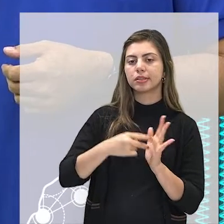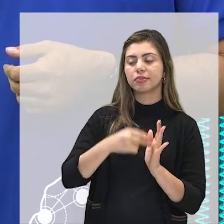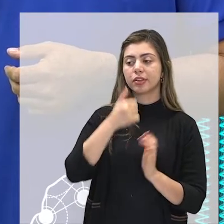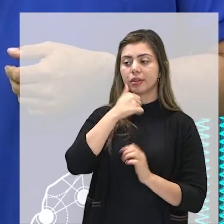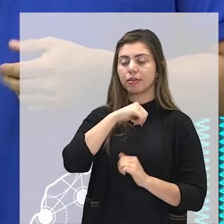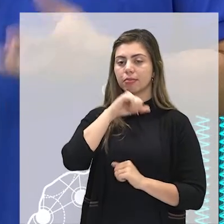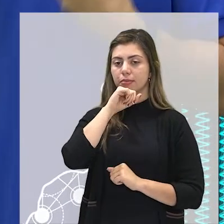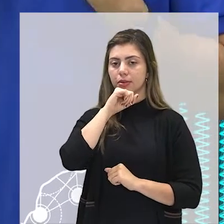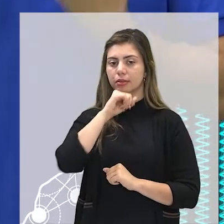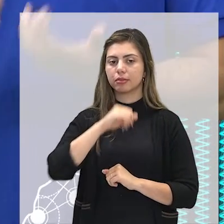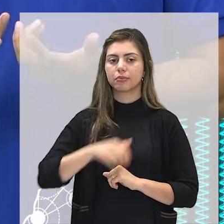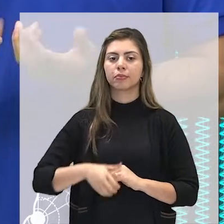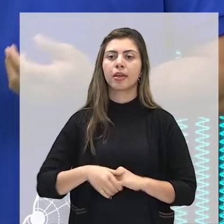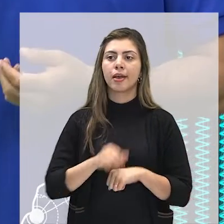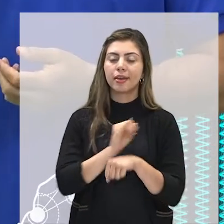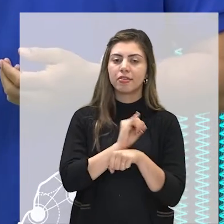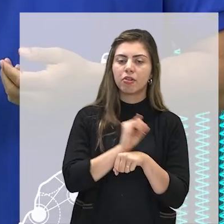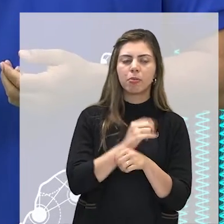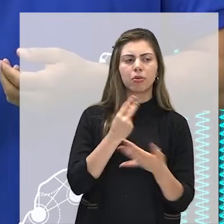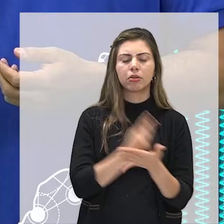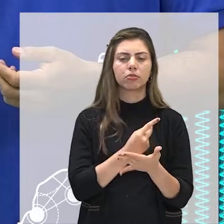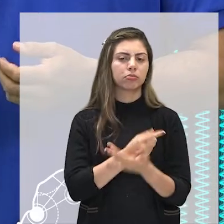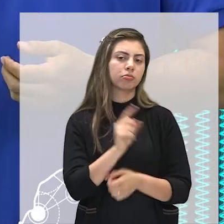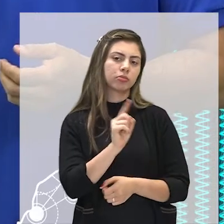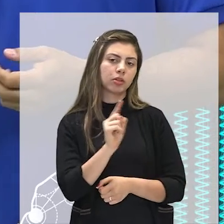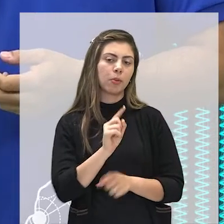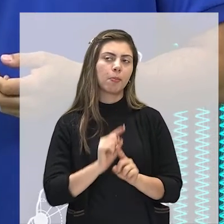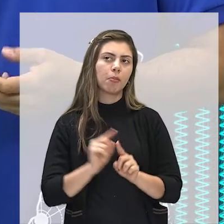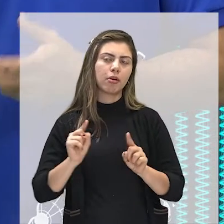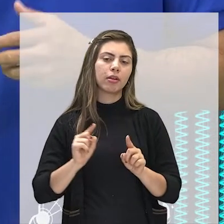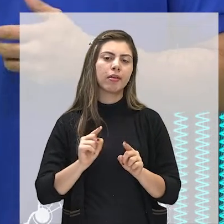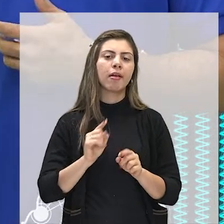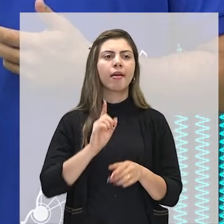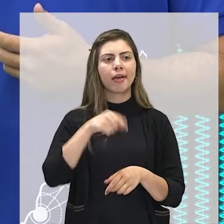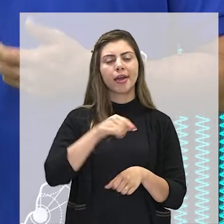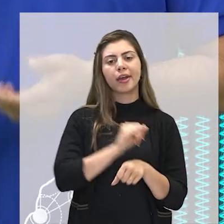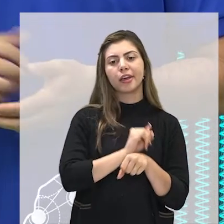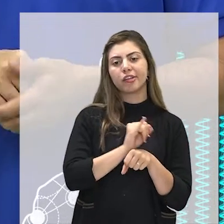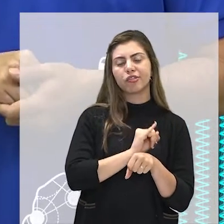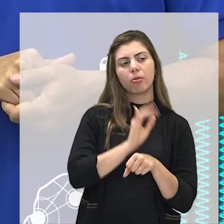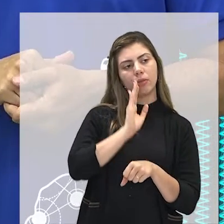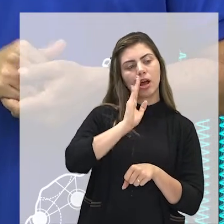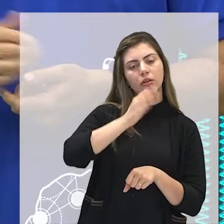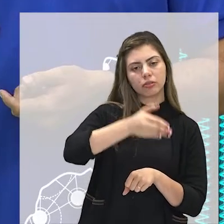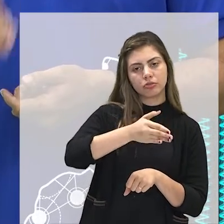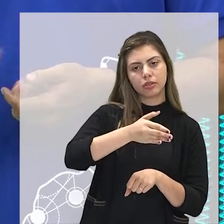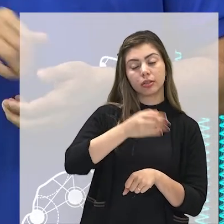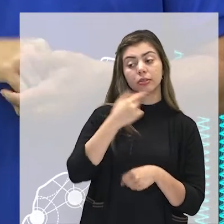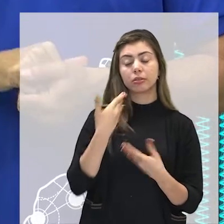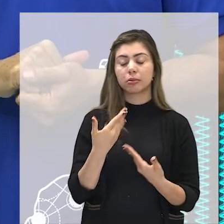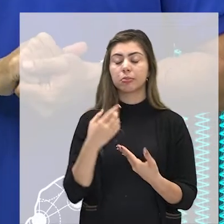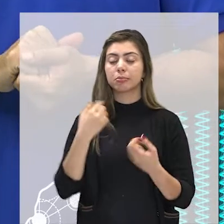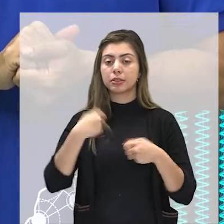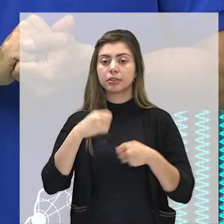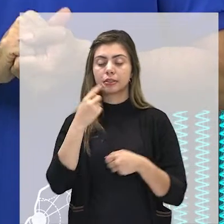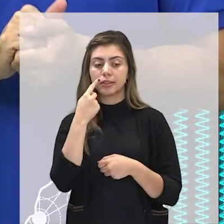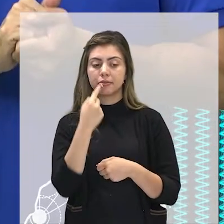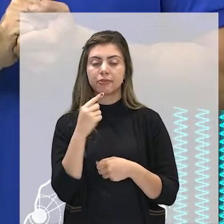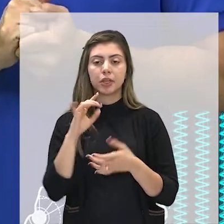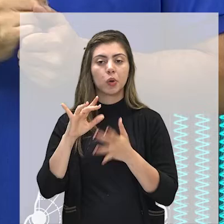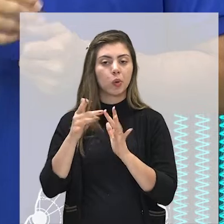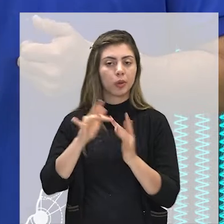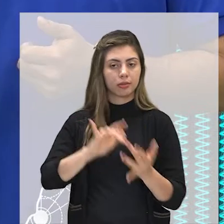jeito informal. Tá errado? Não está. Mas é mais informal, mais direto. E a depender do contexto, pode parecer um pouco